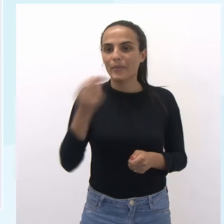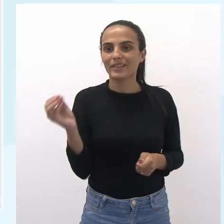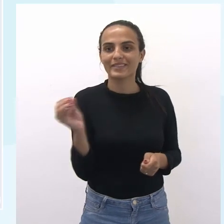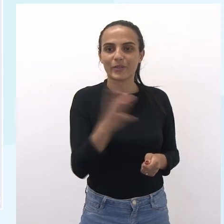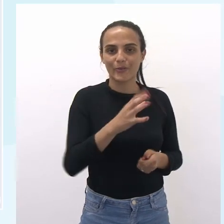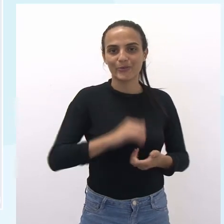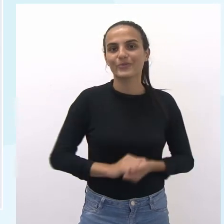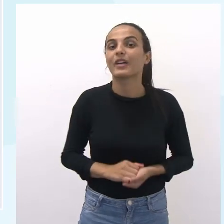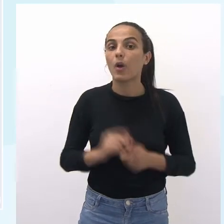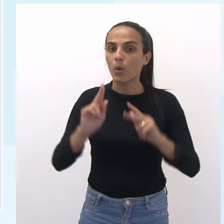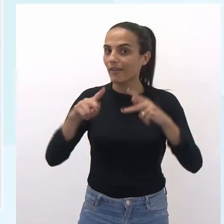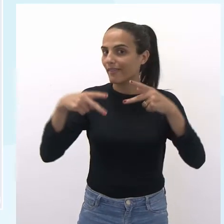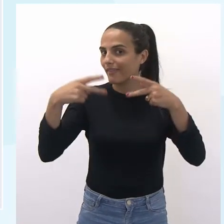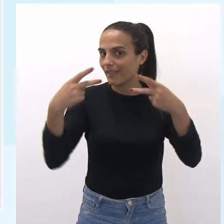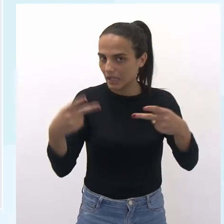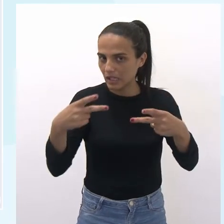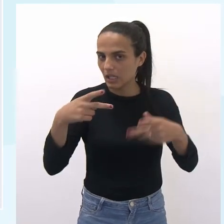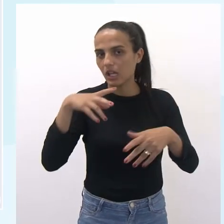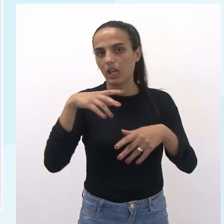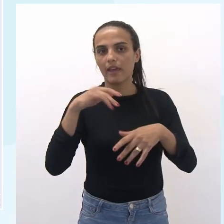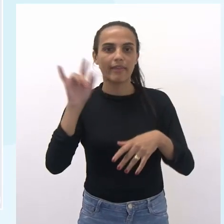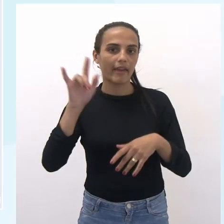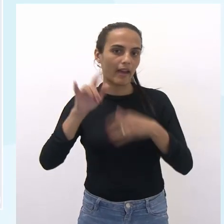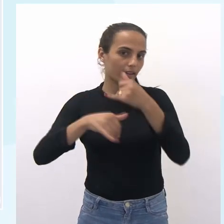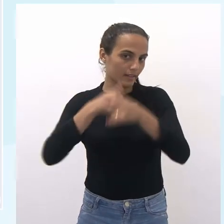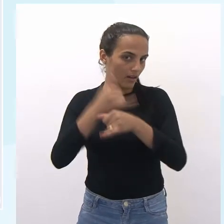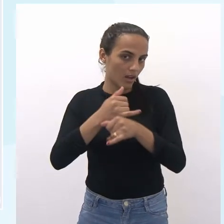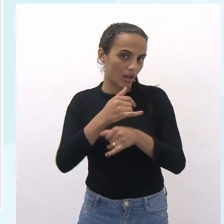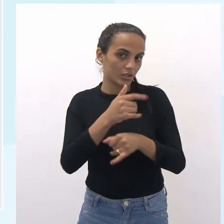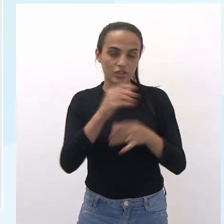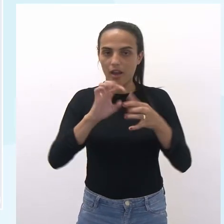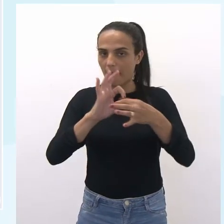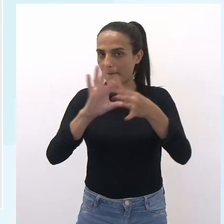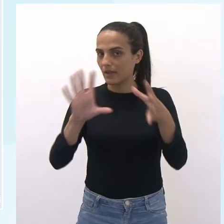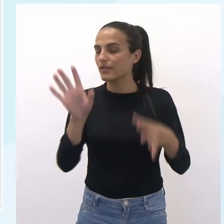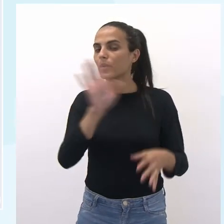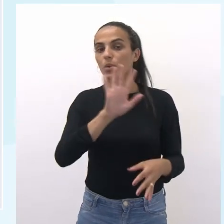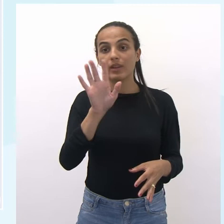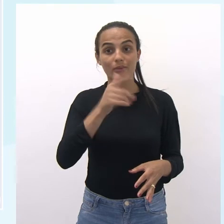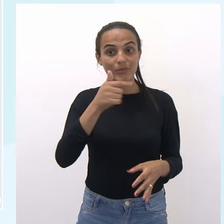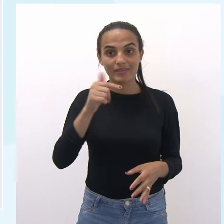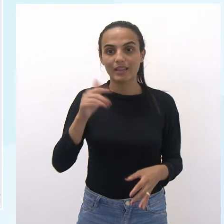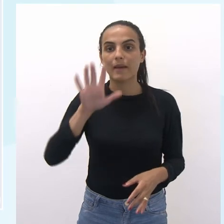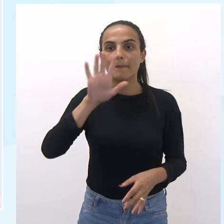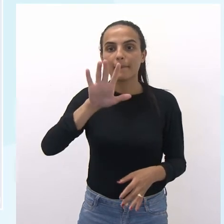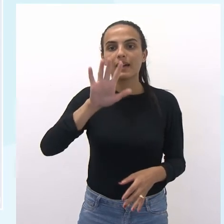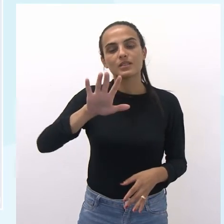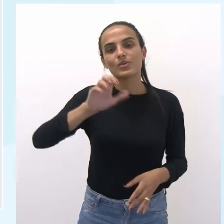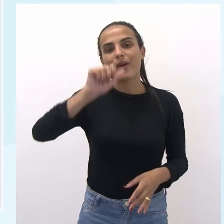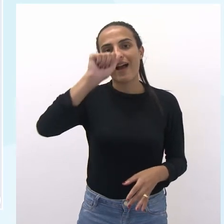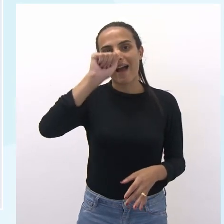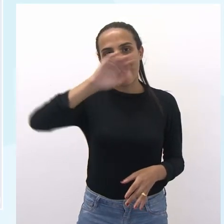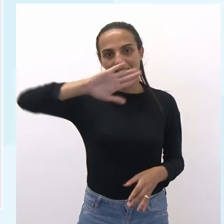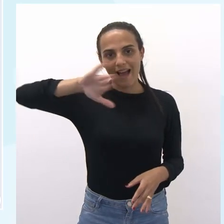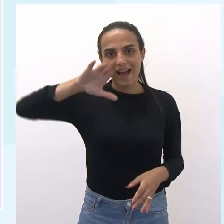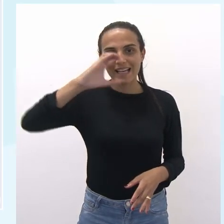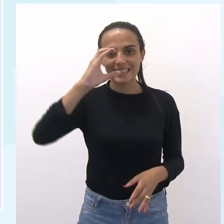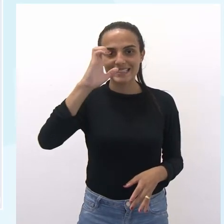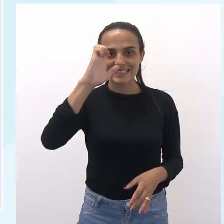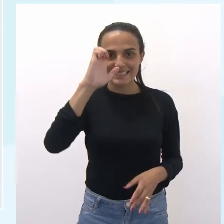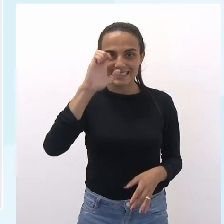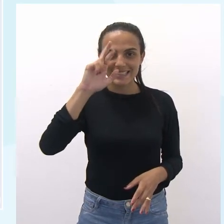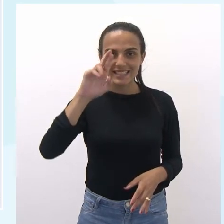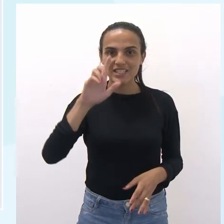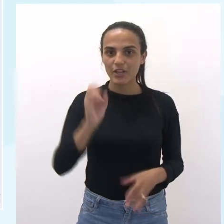link próprio de uma rede social aberta, mas e sim num acervo que as unidades escolares, por meio do programa Sala